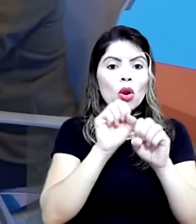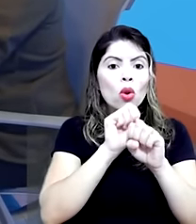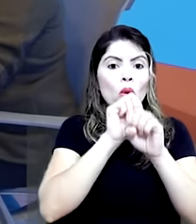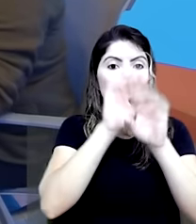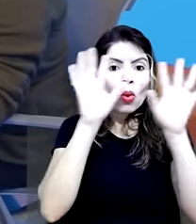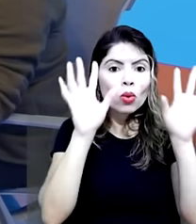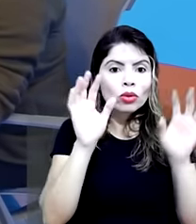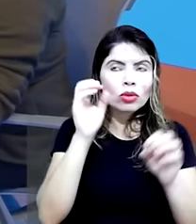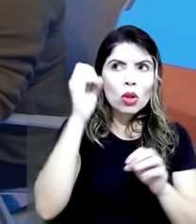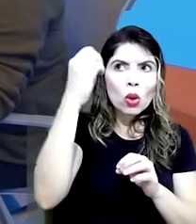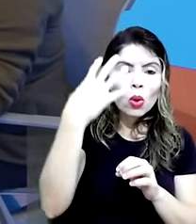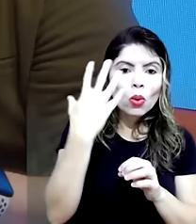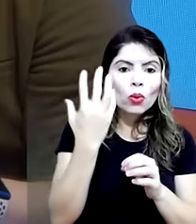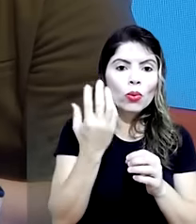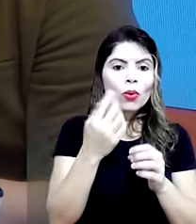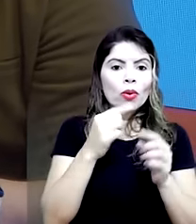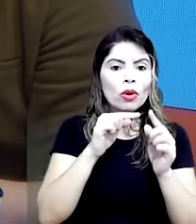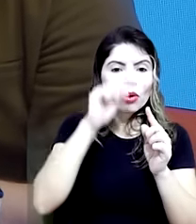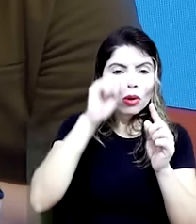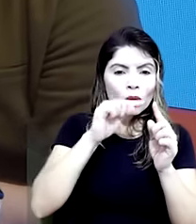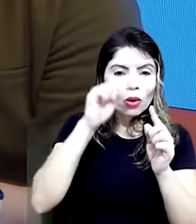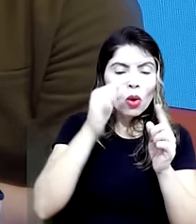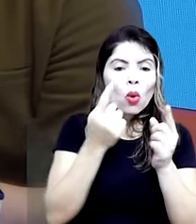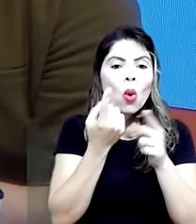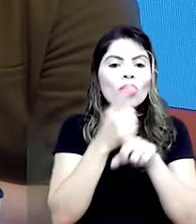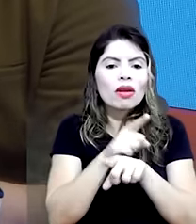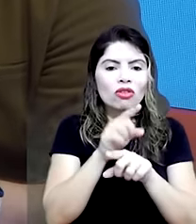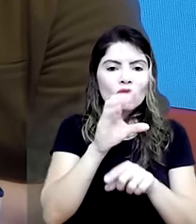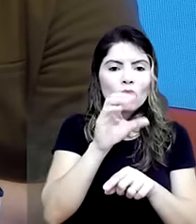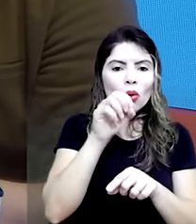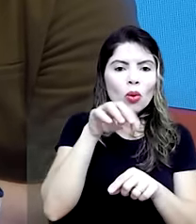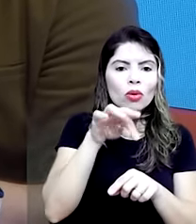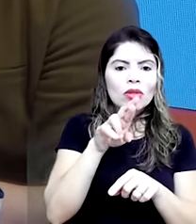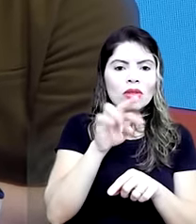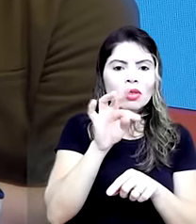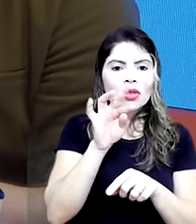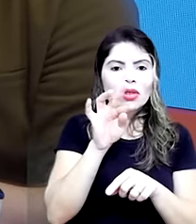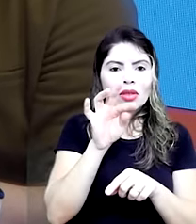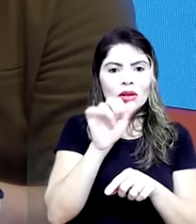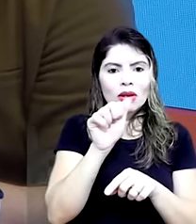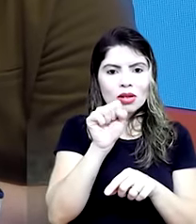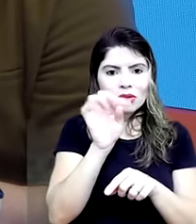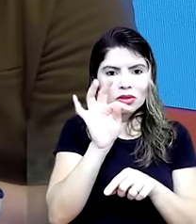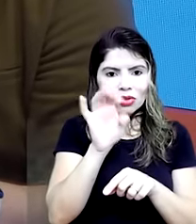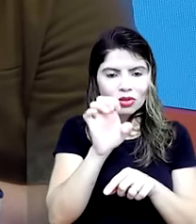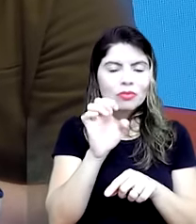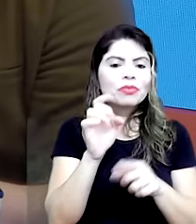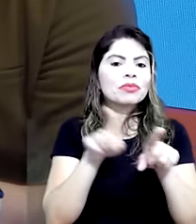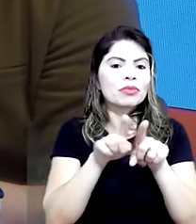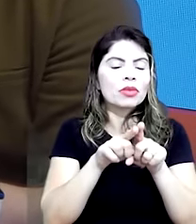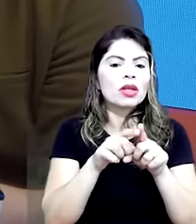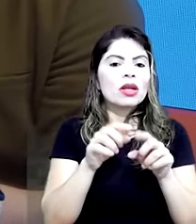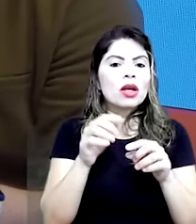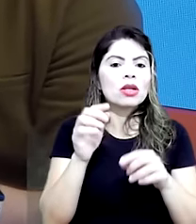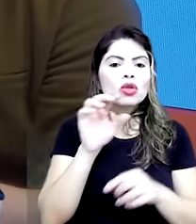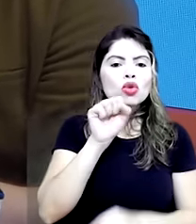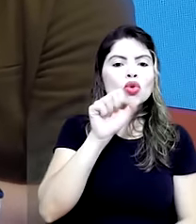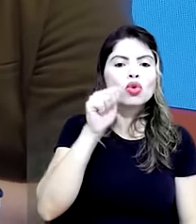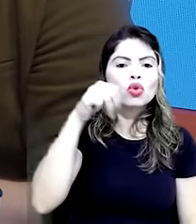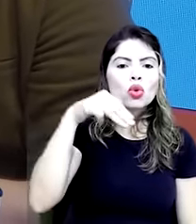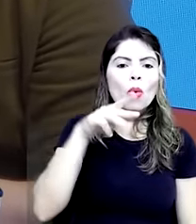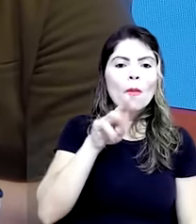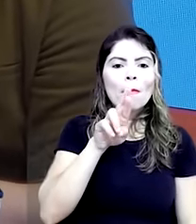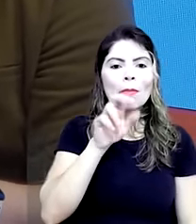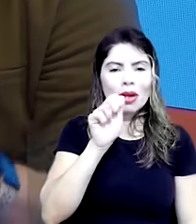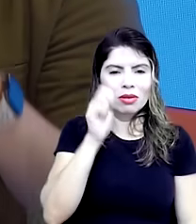mexe um pouquinho no contraste você tem opções por exemplo de alguns celulares tem como você intensificar mais a sombra ou menos ou você